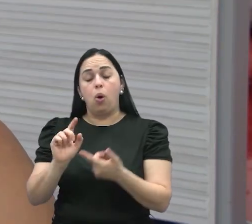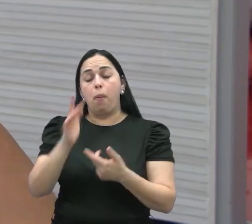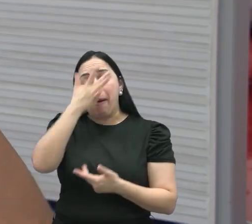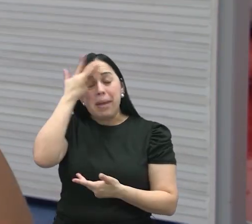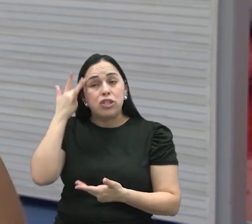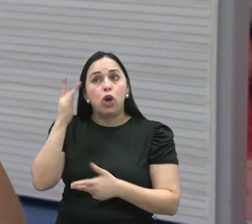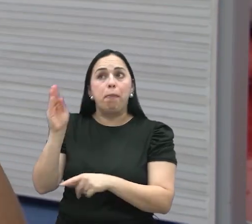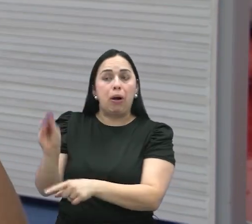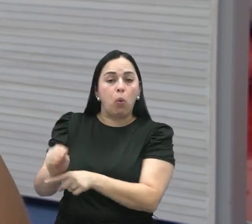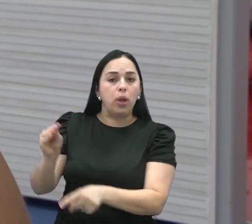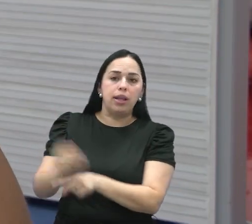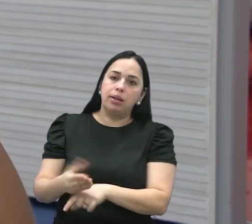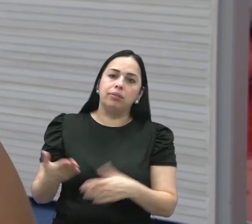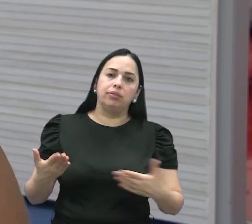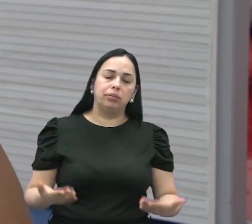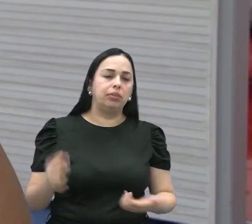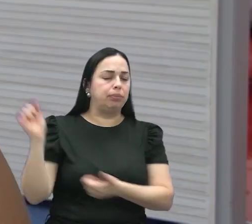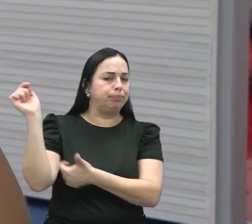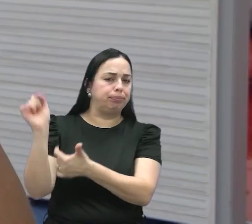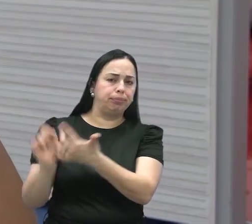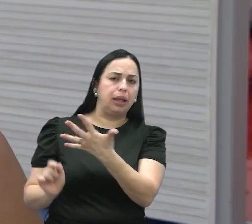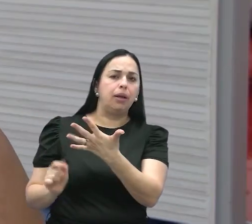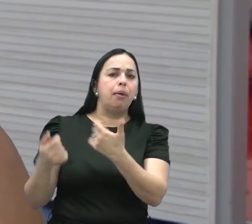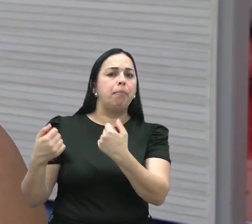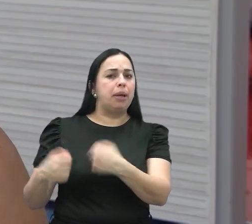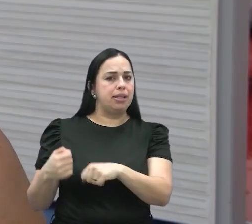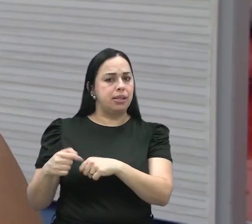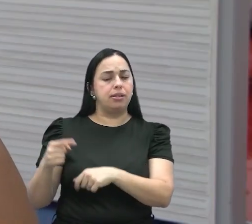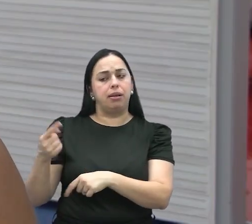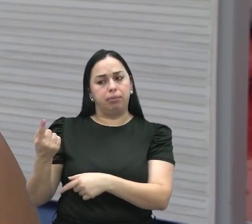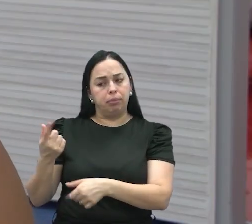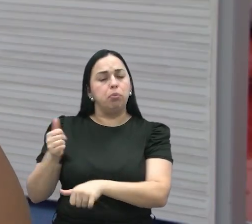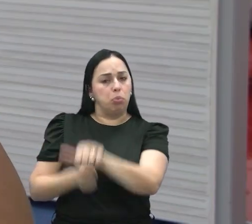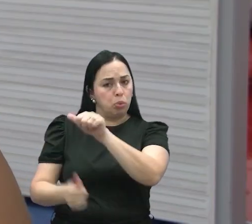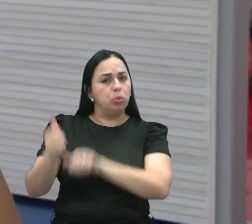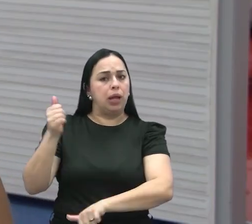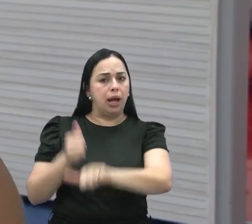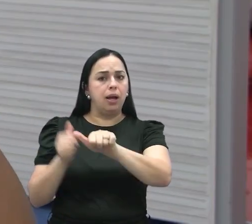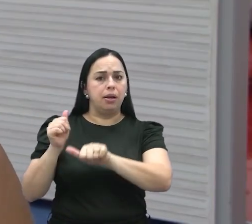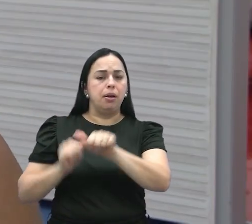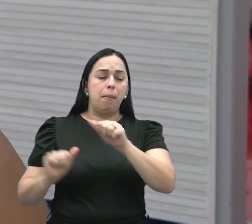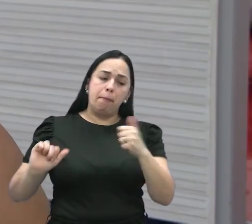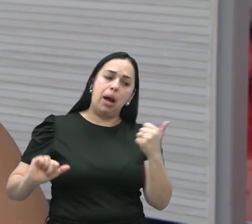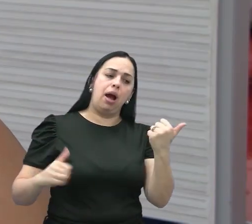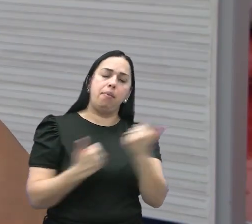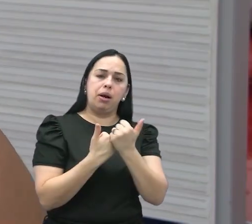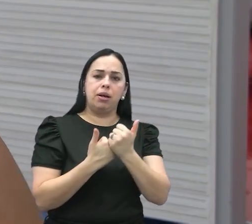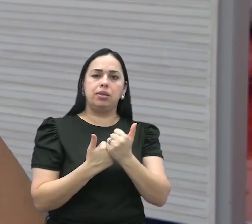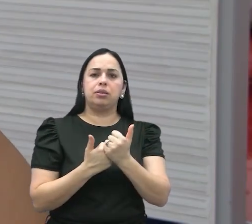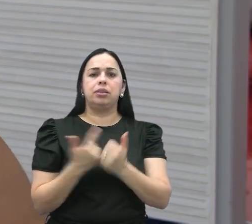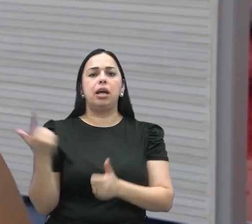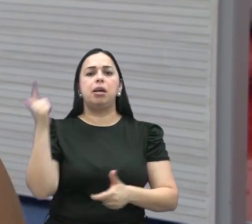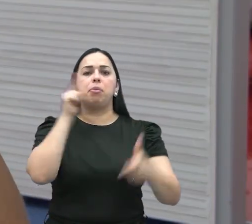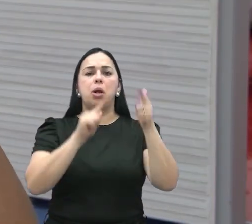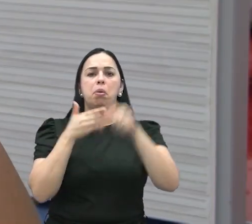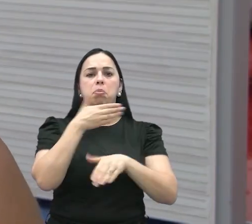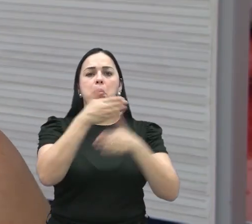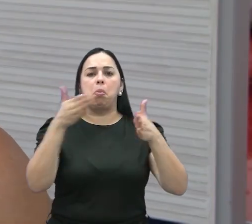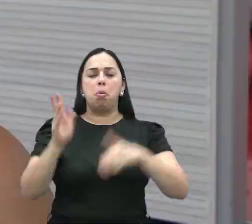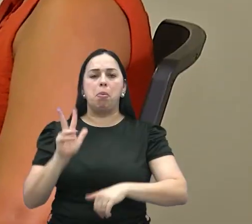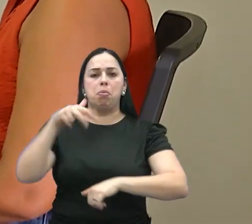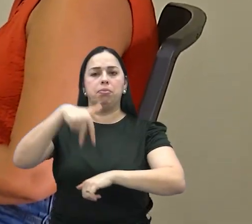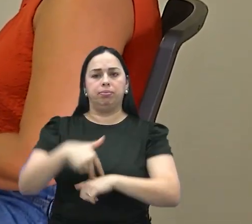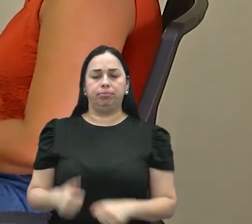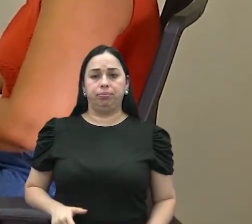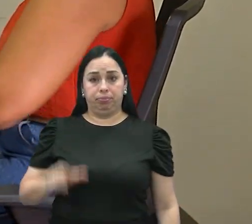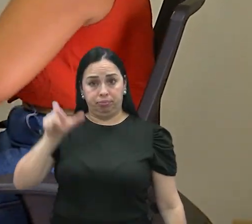que possa olhá-los. Então são questões que a gente precisa superar para aí sim a gente estar nos espaços, em todos os